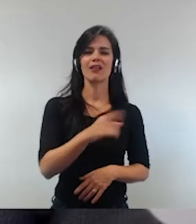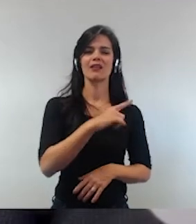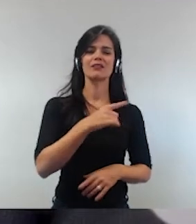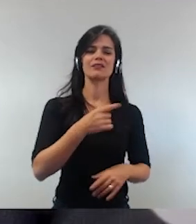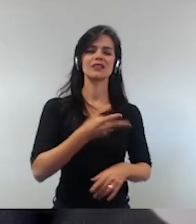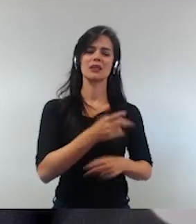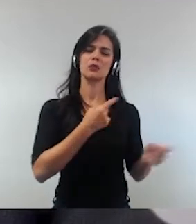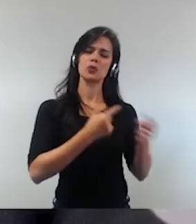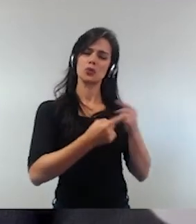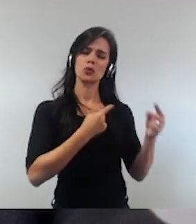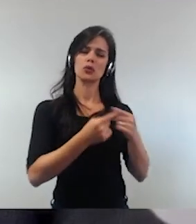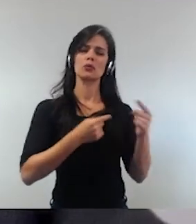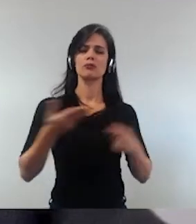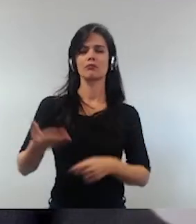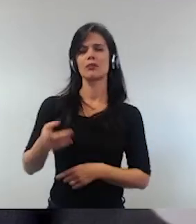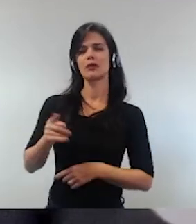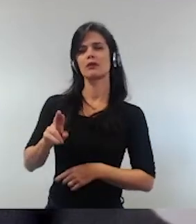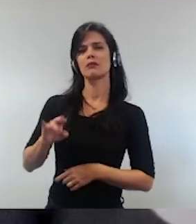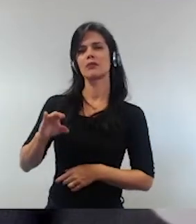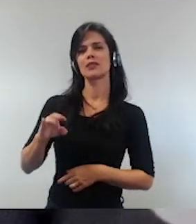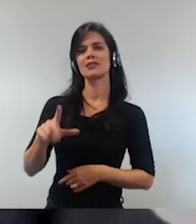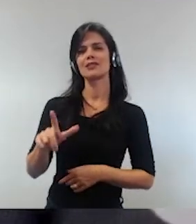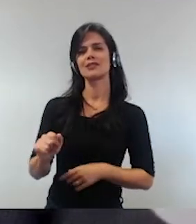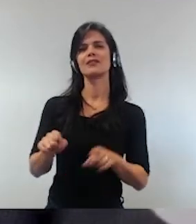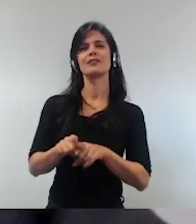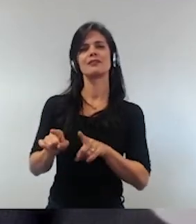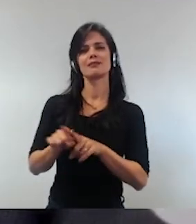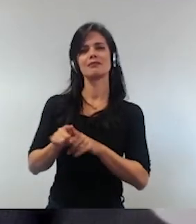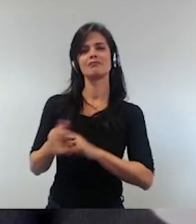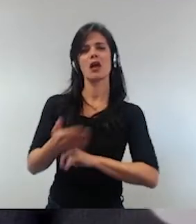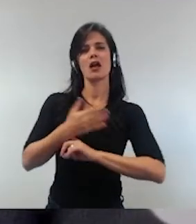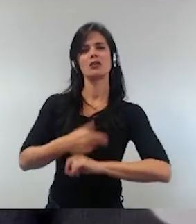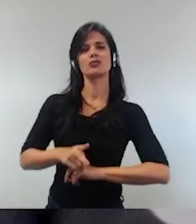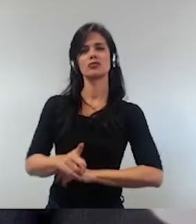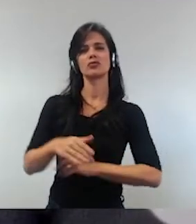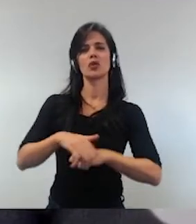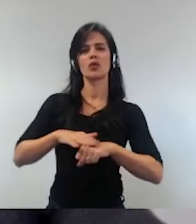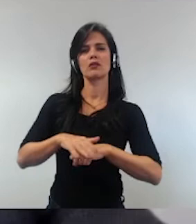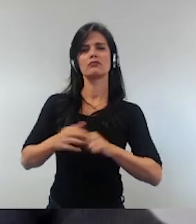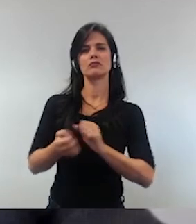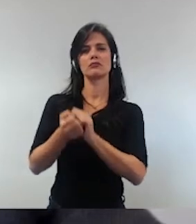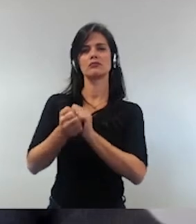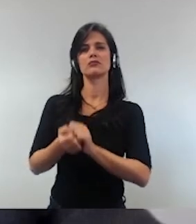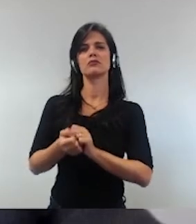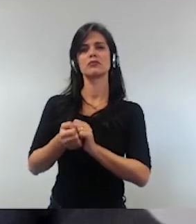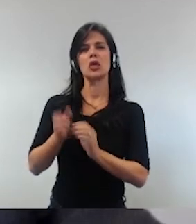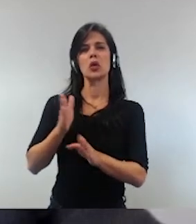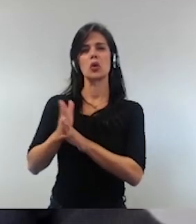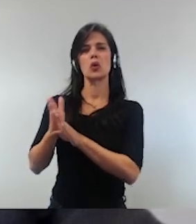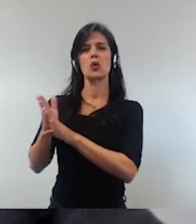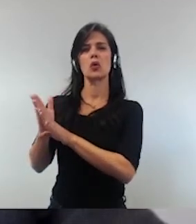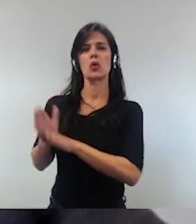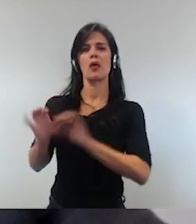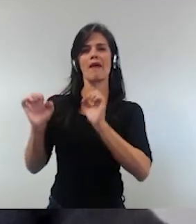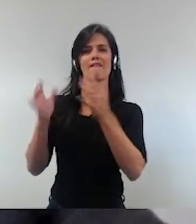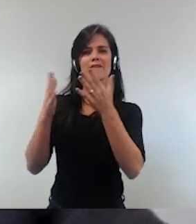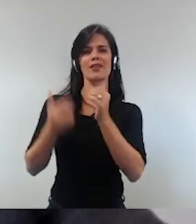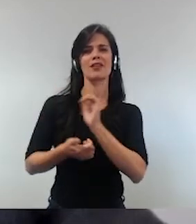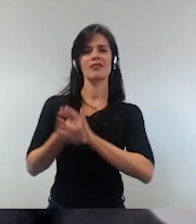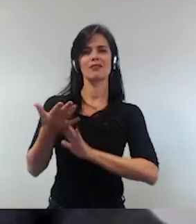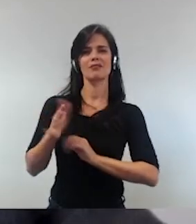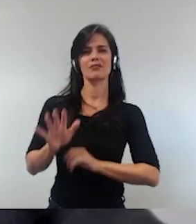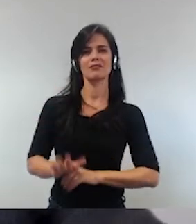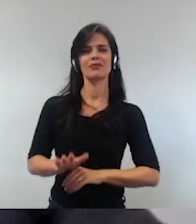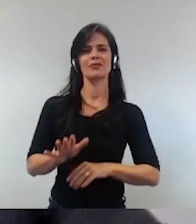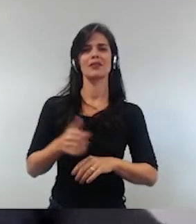aqui. Doutora Priscila, que também tem sido muito solícita, tem conversado bastante, nos encontrado em muitos eventos. Esperamos que